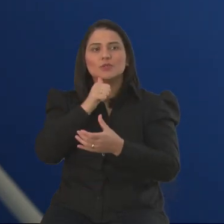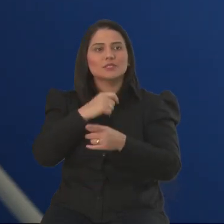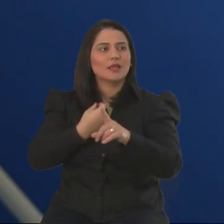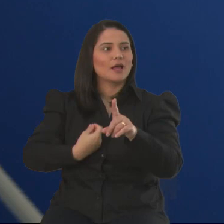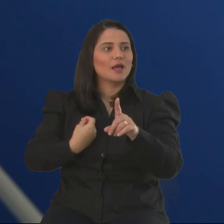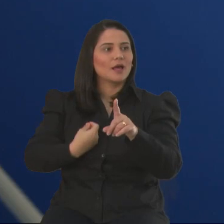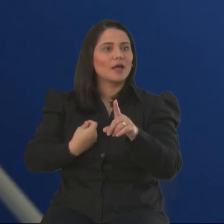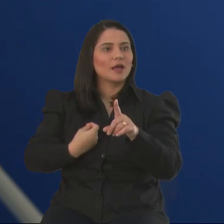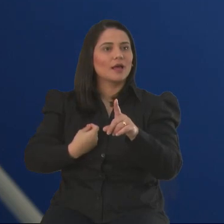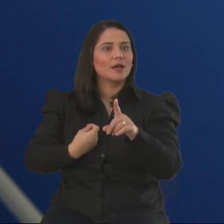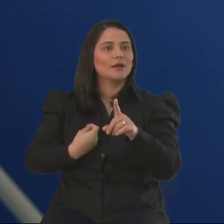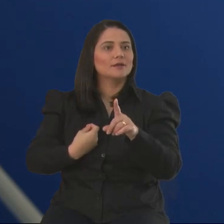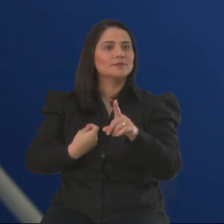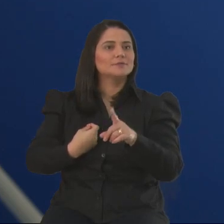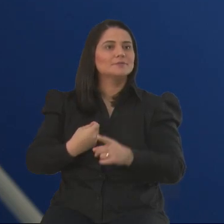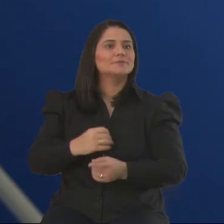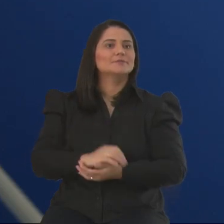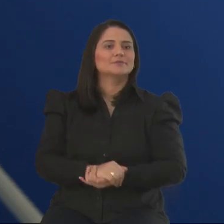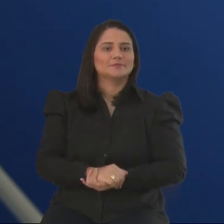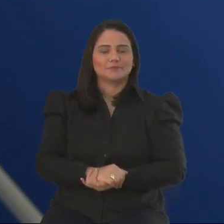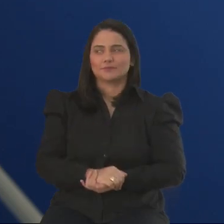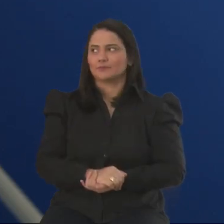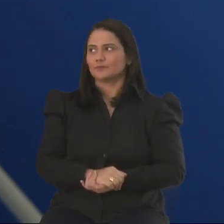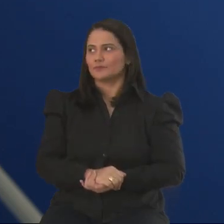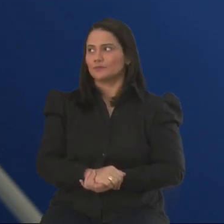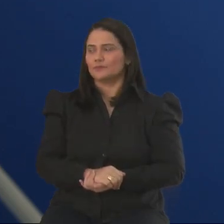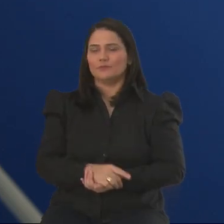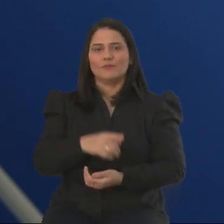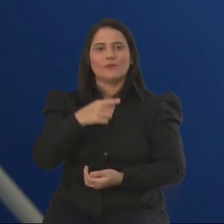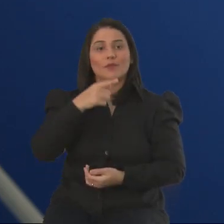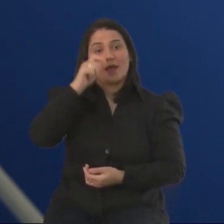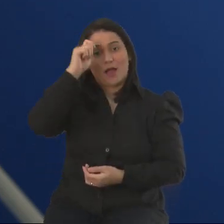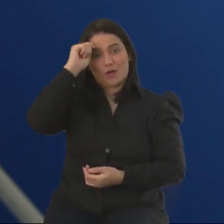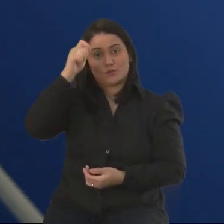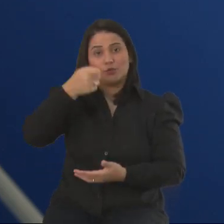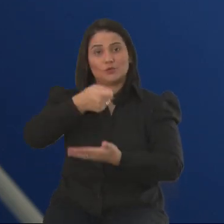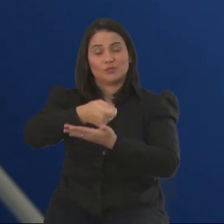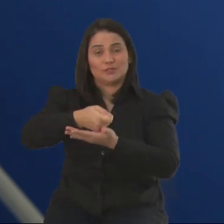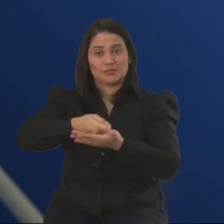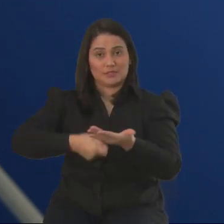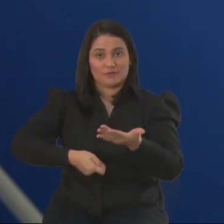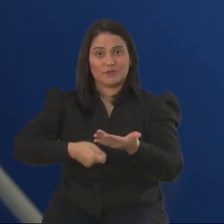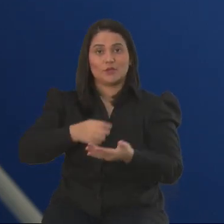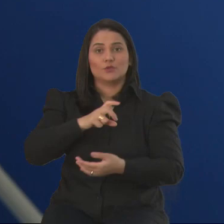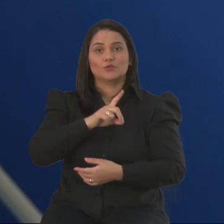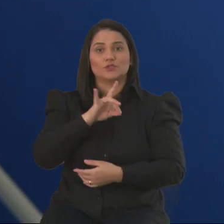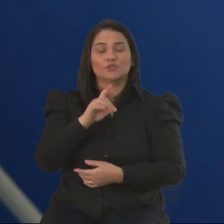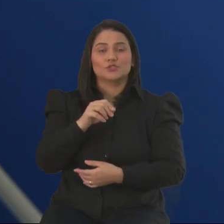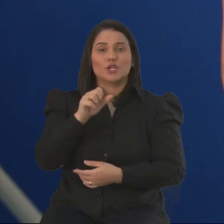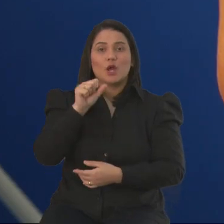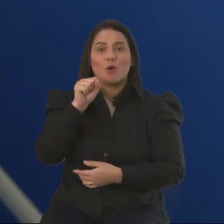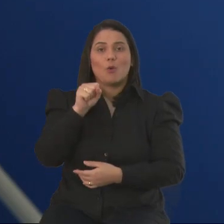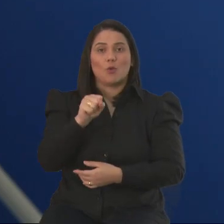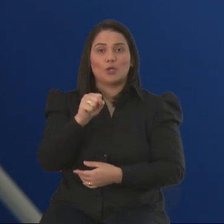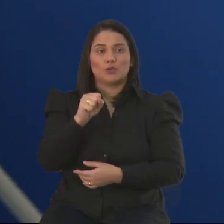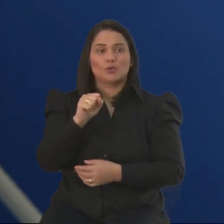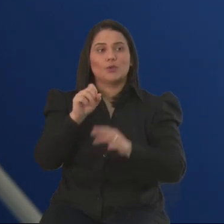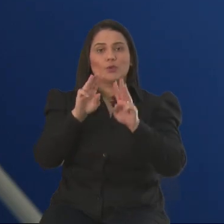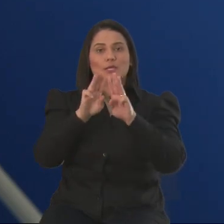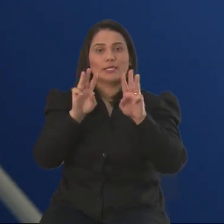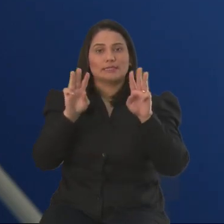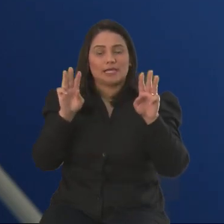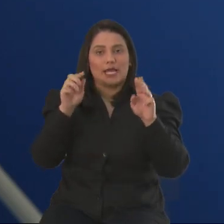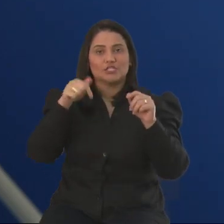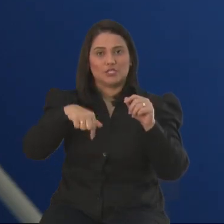aí? E ele escreveu para o Dia da Mulher, no dia 8, está lá na intranet, no Pauta Livre, ele